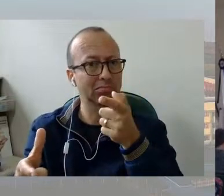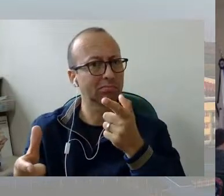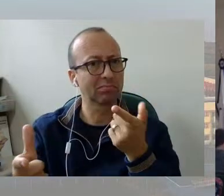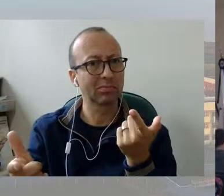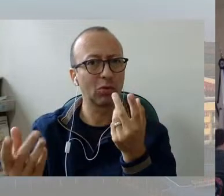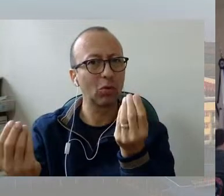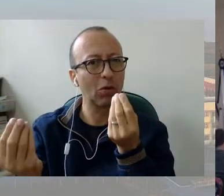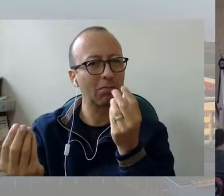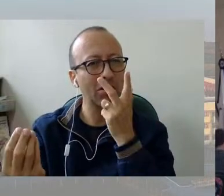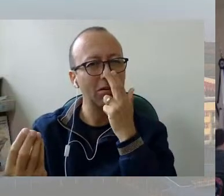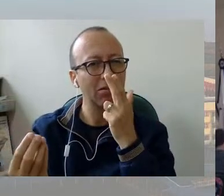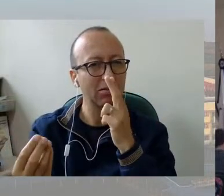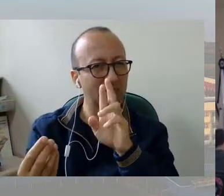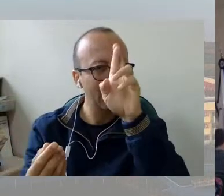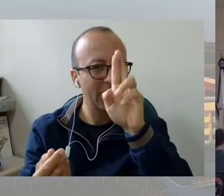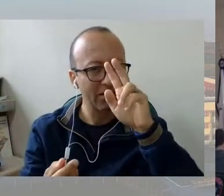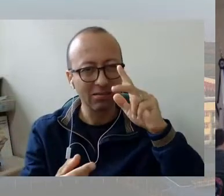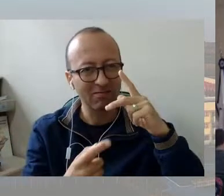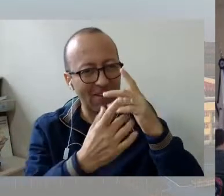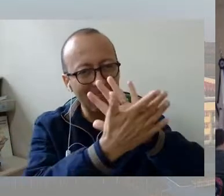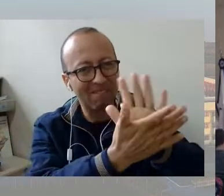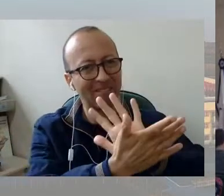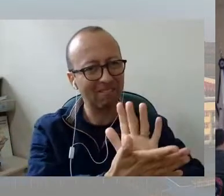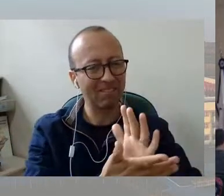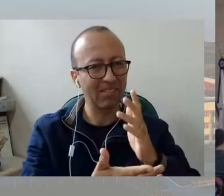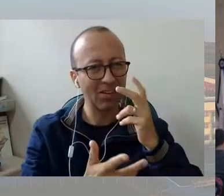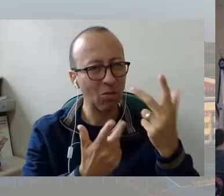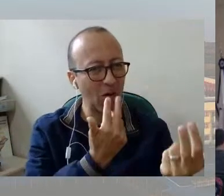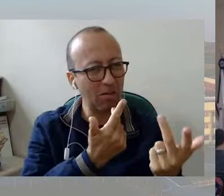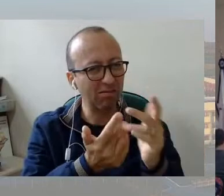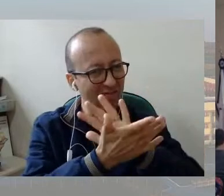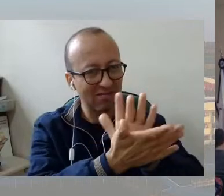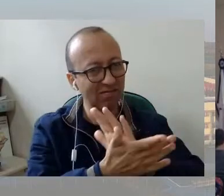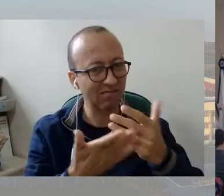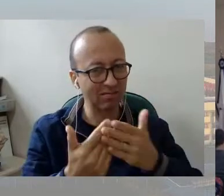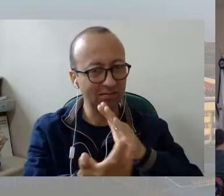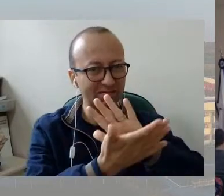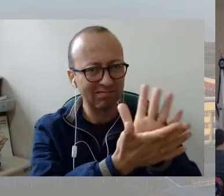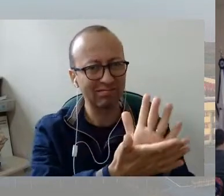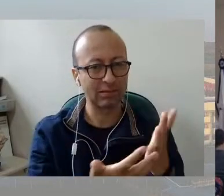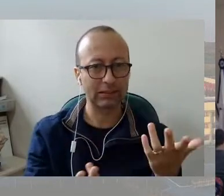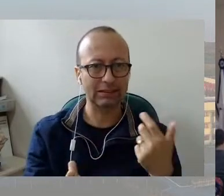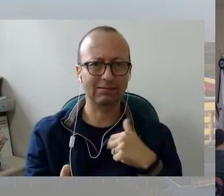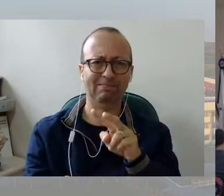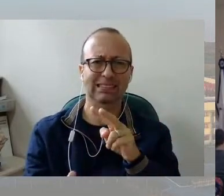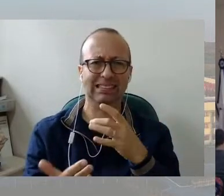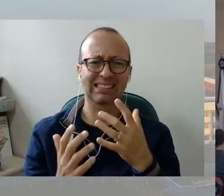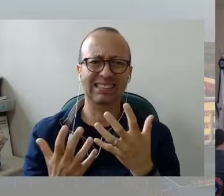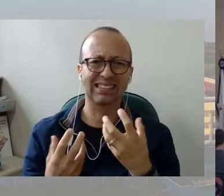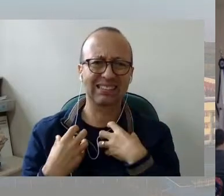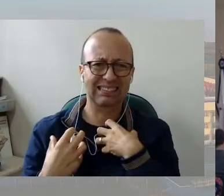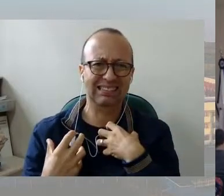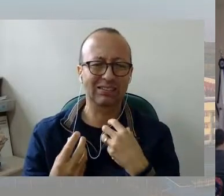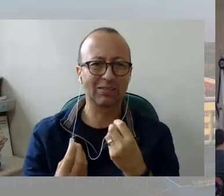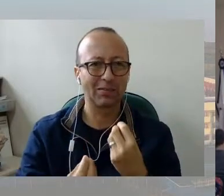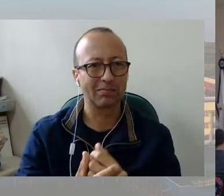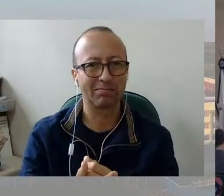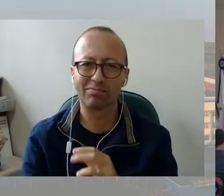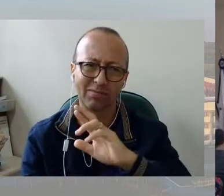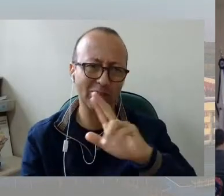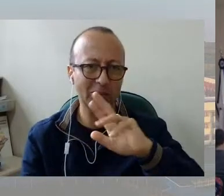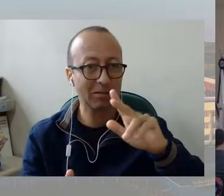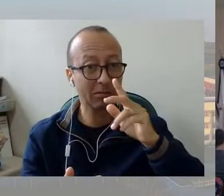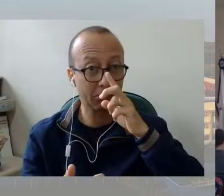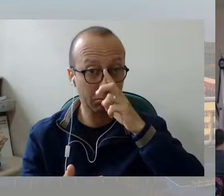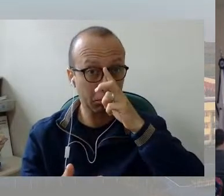mato? Está contra os negros? É isso que me tocou mais, né, enquanto gestor aqui. E não foi isso, pessoal. Claro que não. E, não é